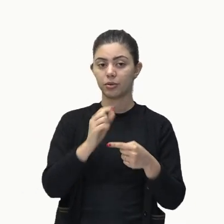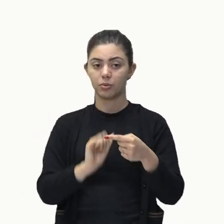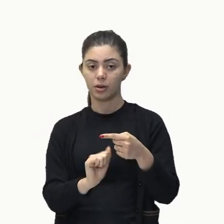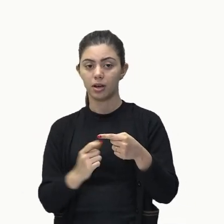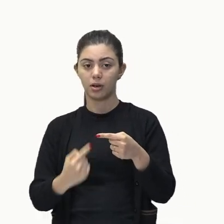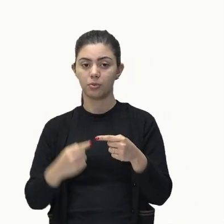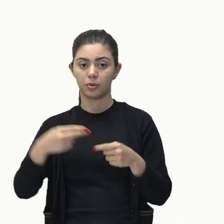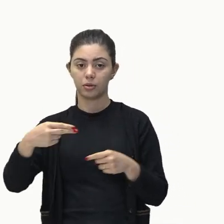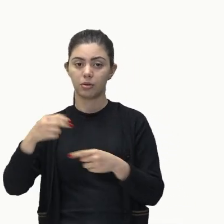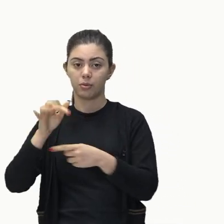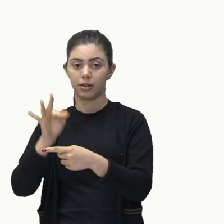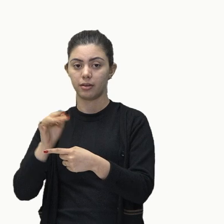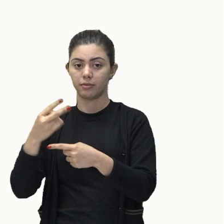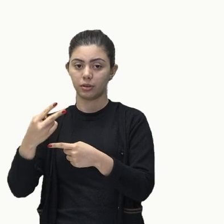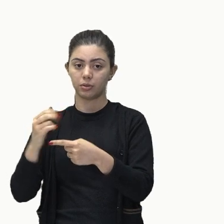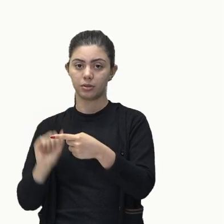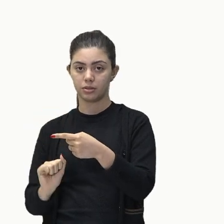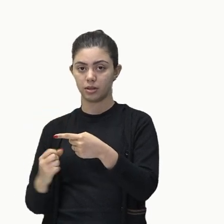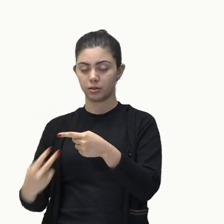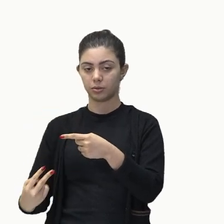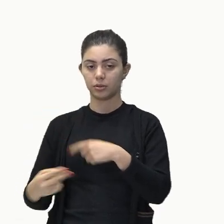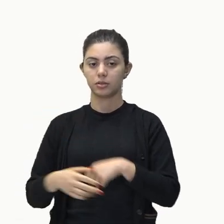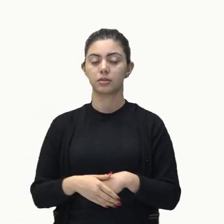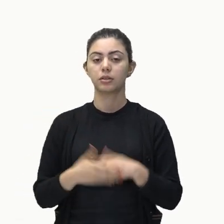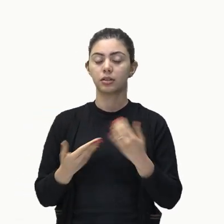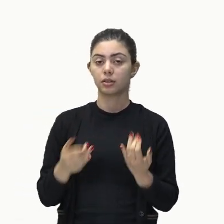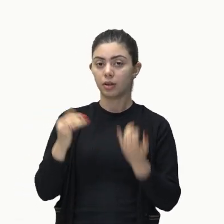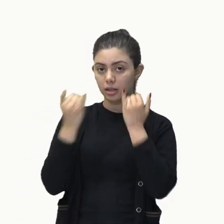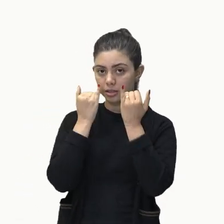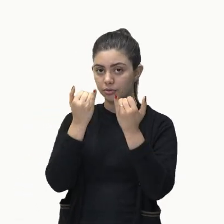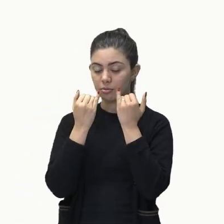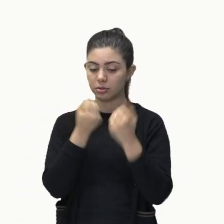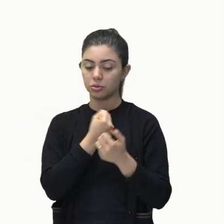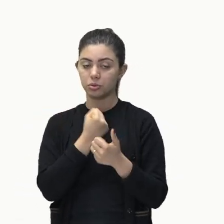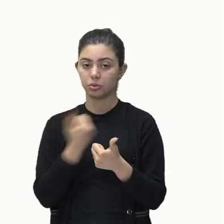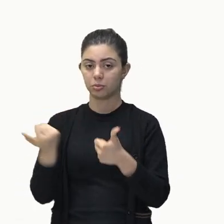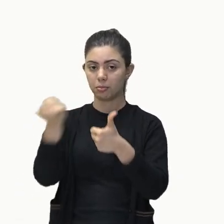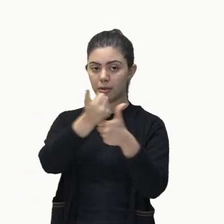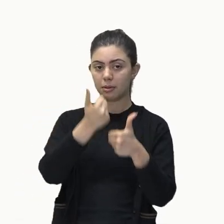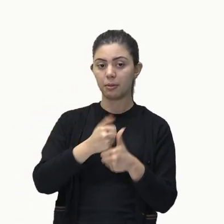sobre A2. E aí, substituindo os dados, olha,